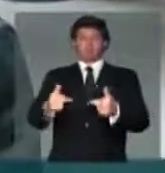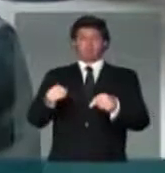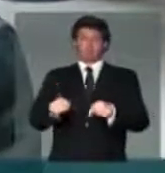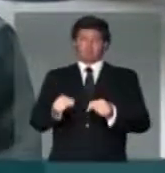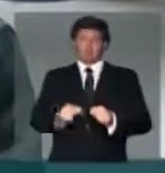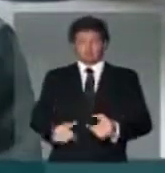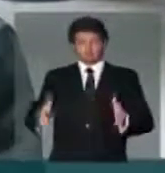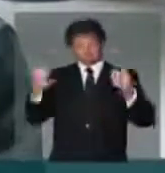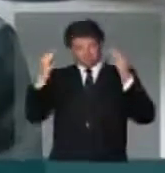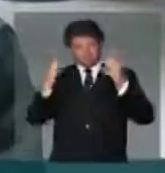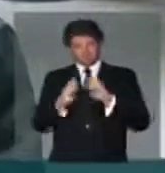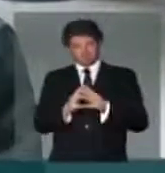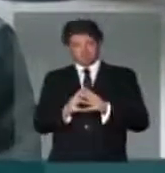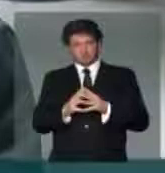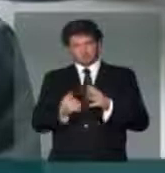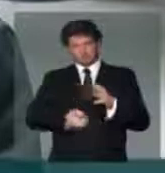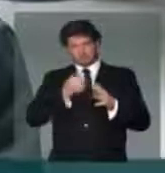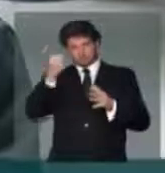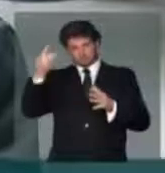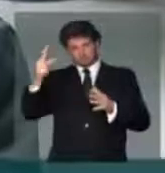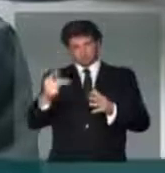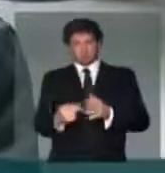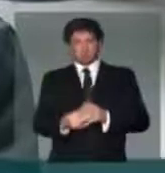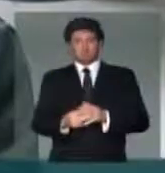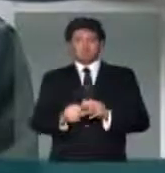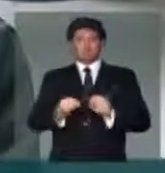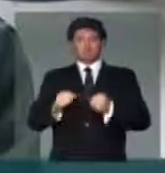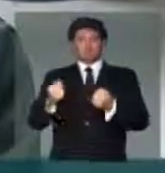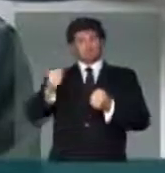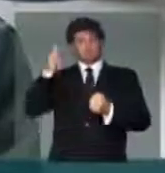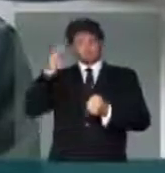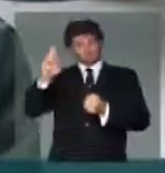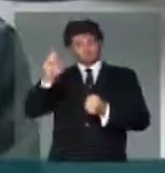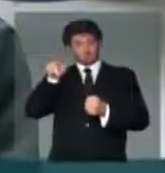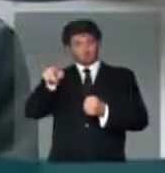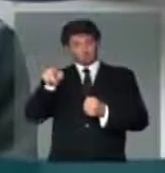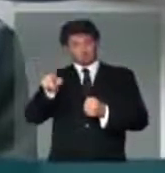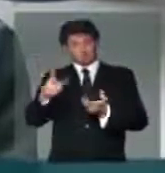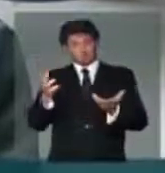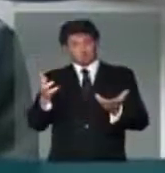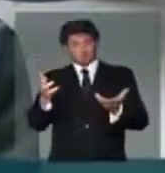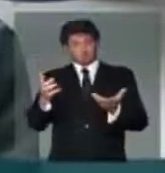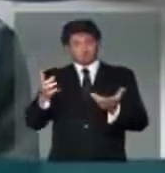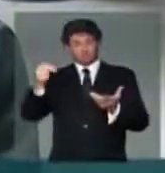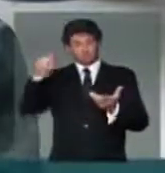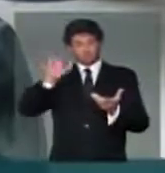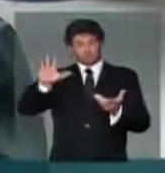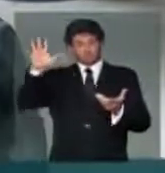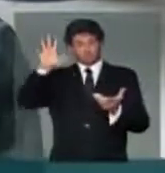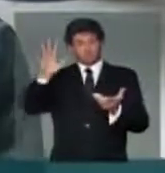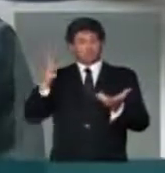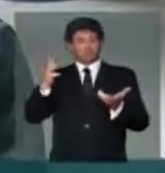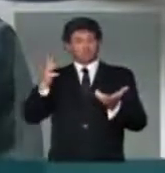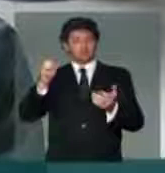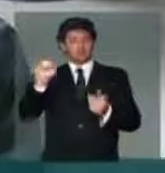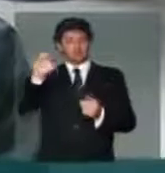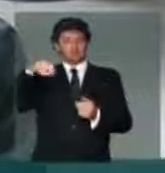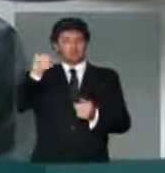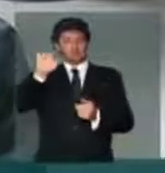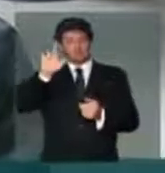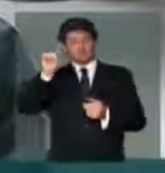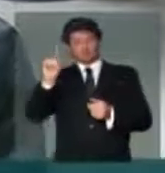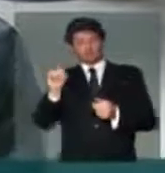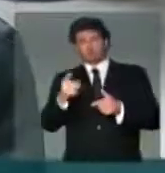questão. Parabéns pelo pronunciamento e a defesa que Vossa Excelência faz da região do Nordeste, do semiárido,